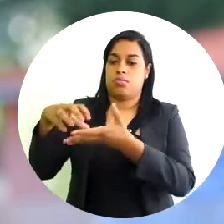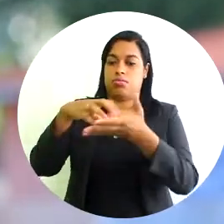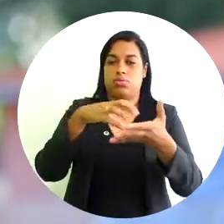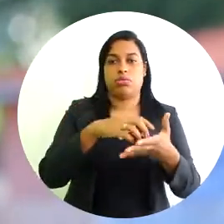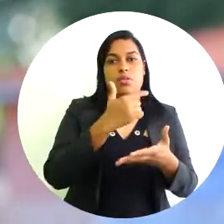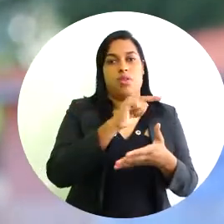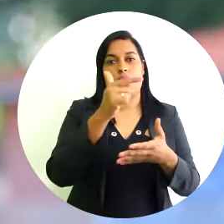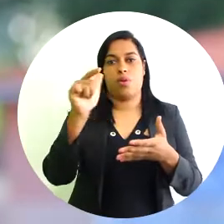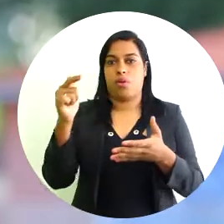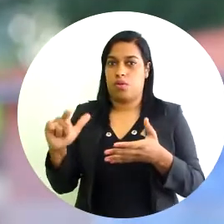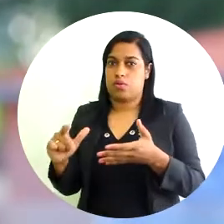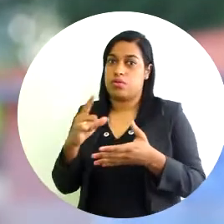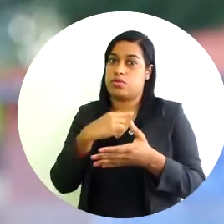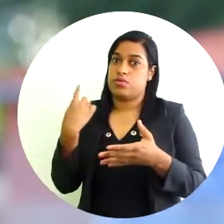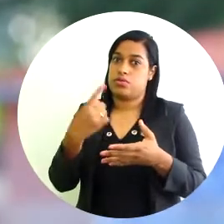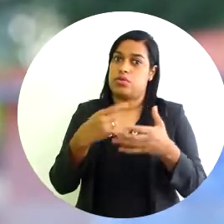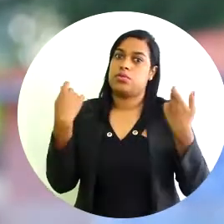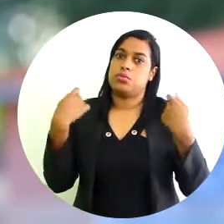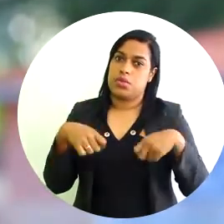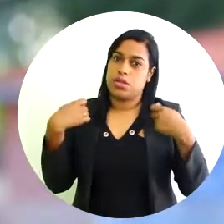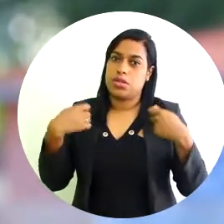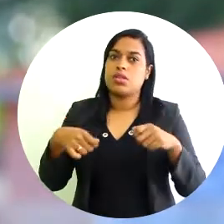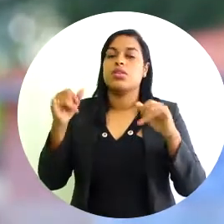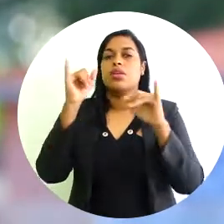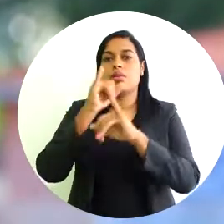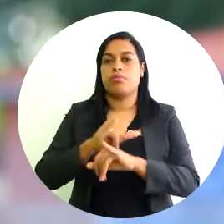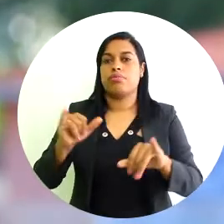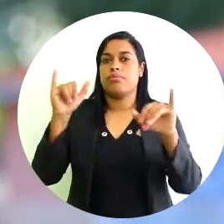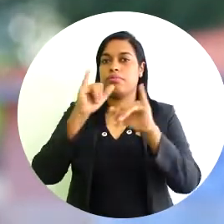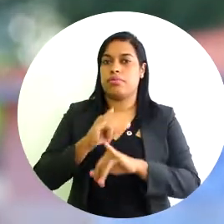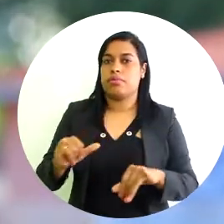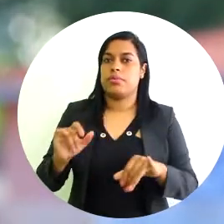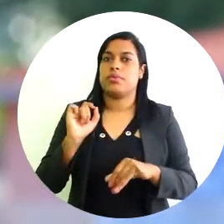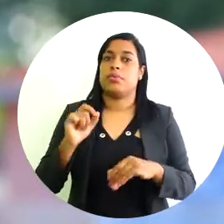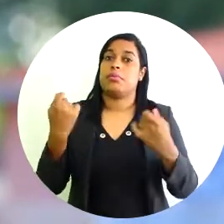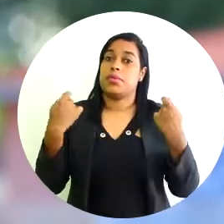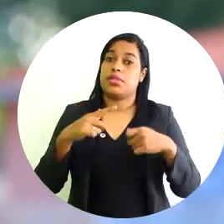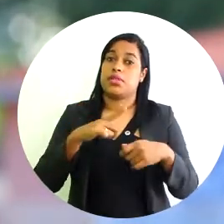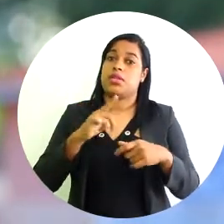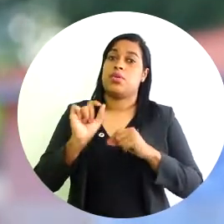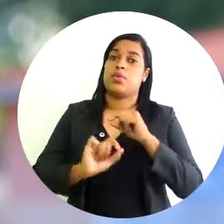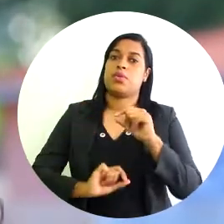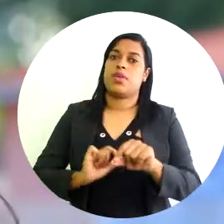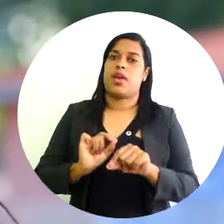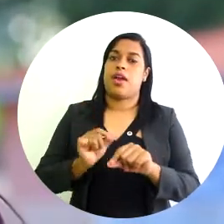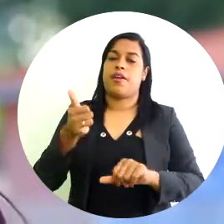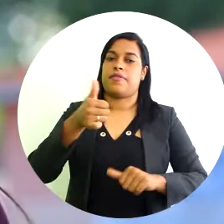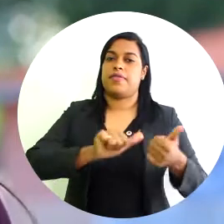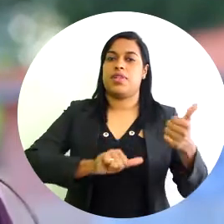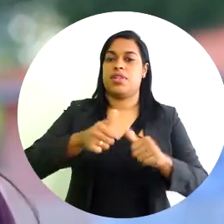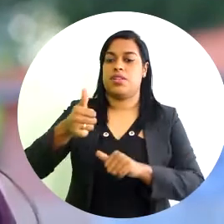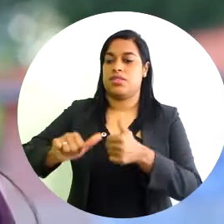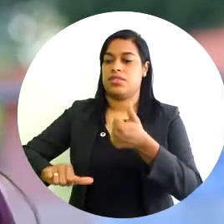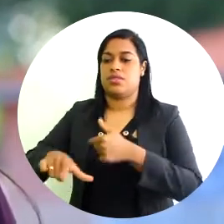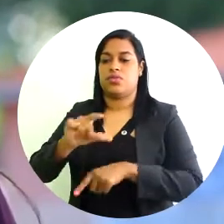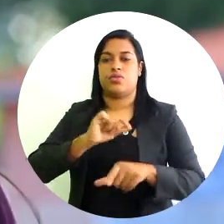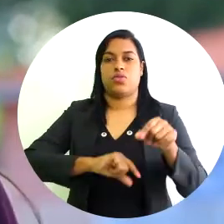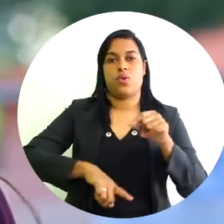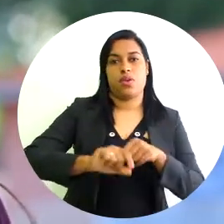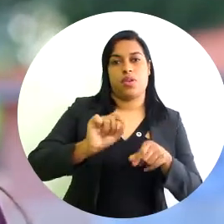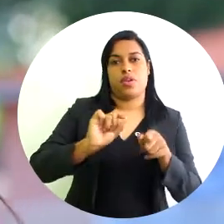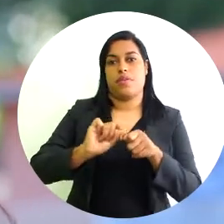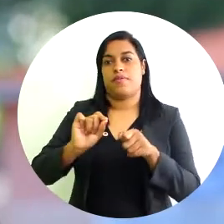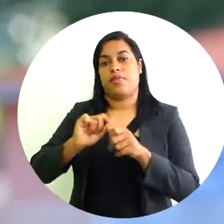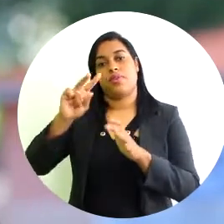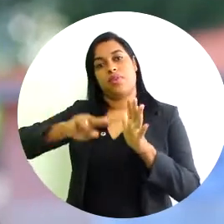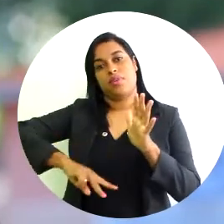outras situações que a gente precise tratar a informação, a gente vai ter que ter um pouquinho mais de critério. E isso vai ser feito a partir da